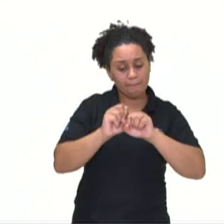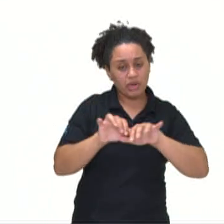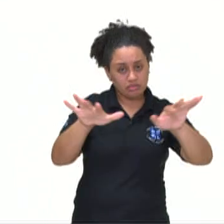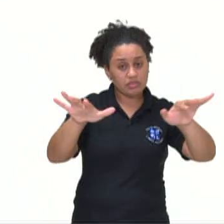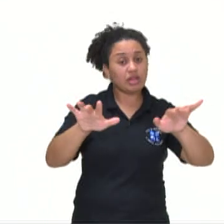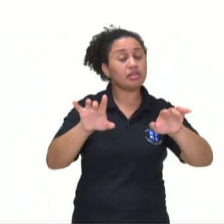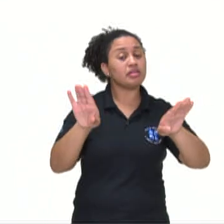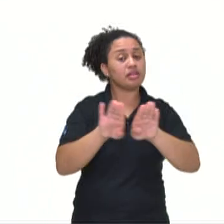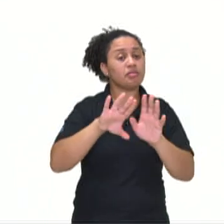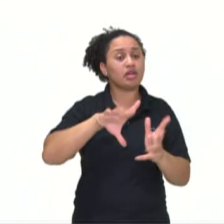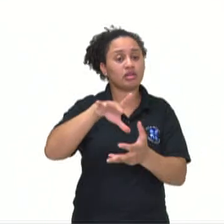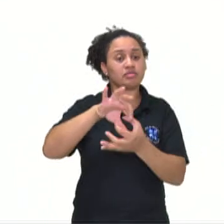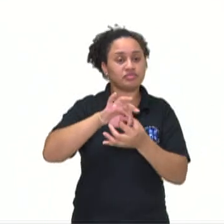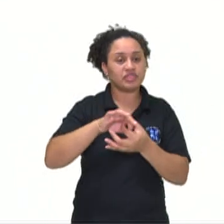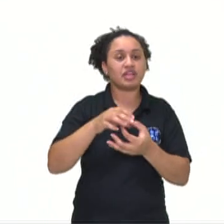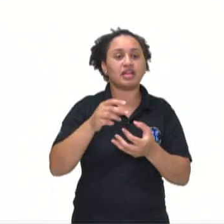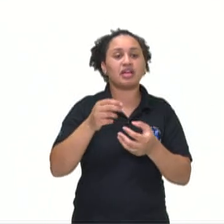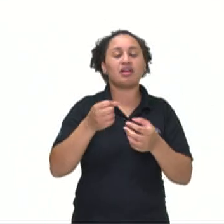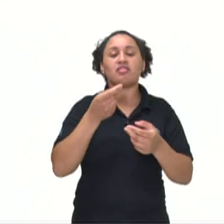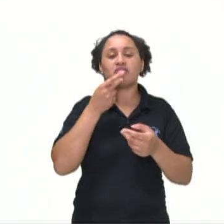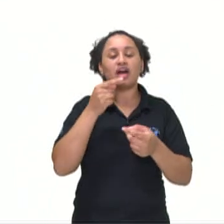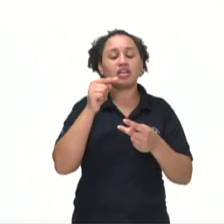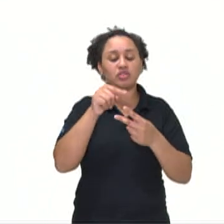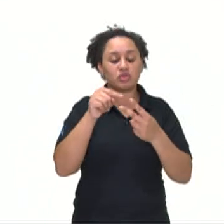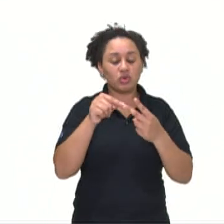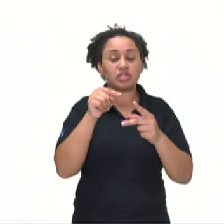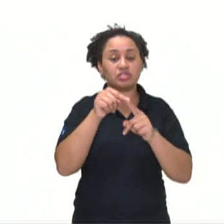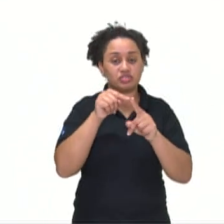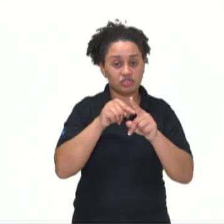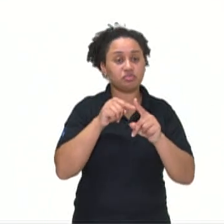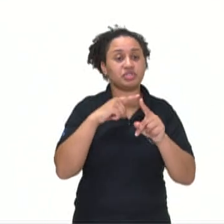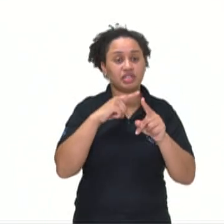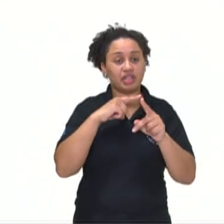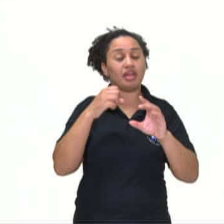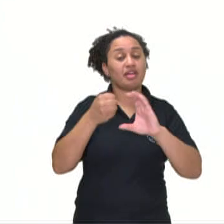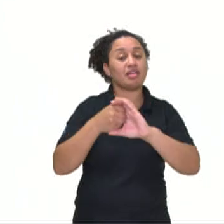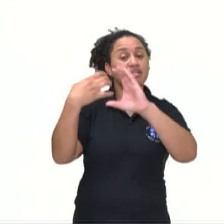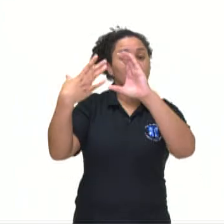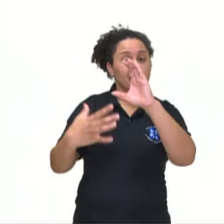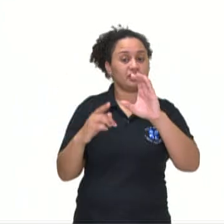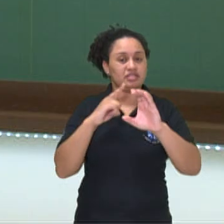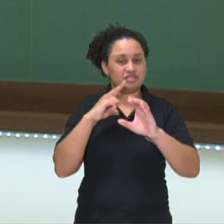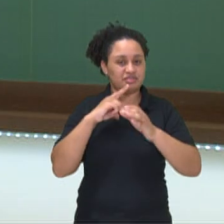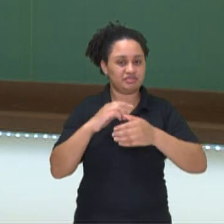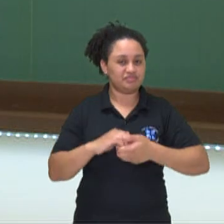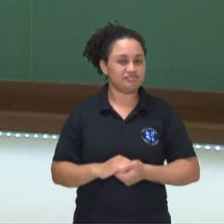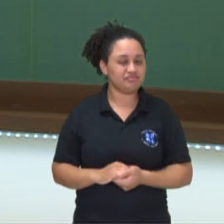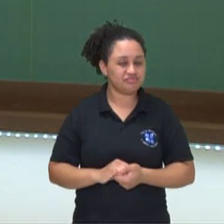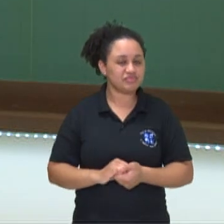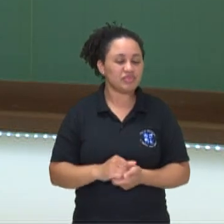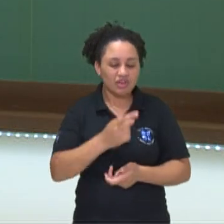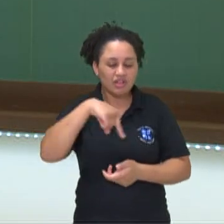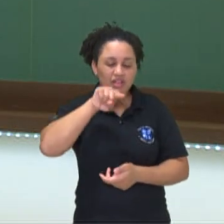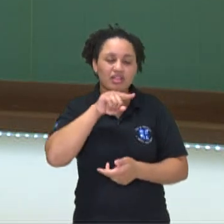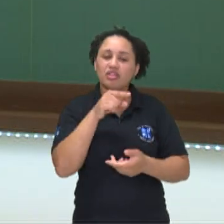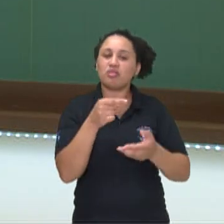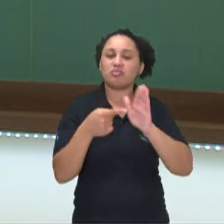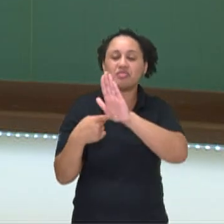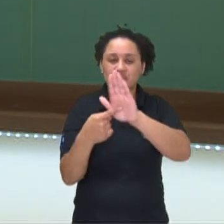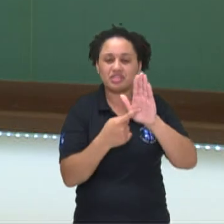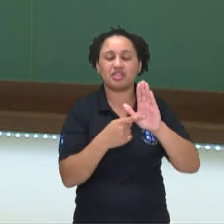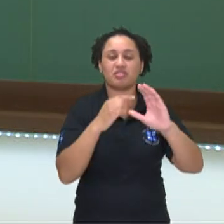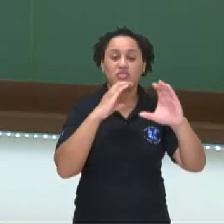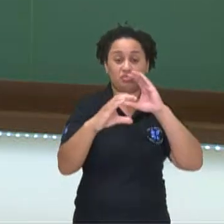globalização. Cite 2 meios de comunicação de massa e suas principais características. Desses meios de comunicação de massa que